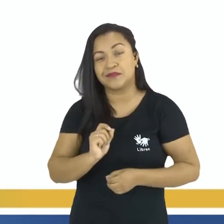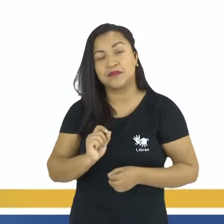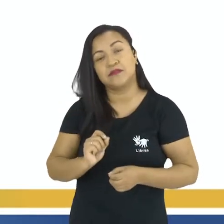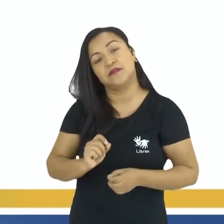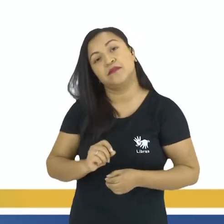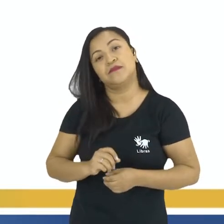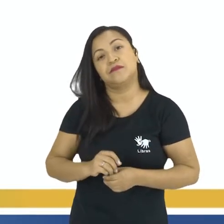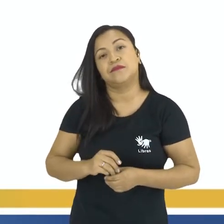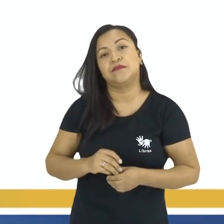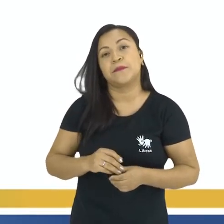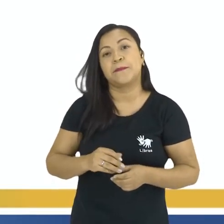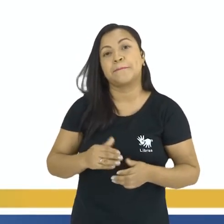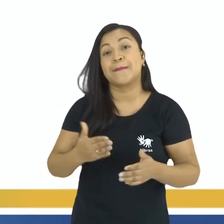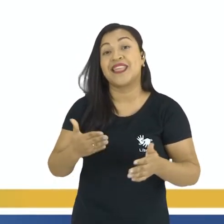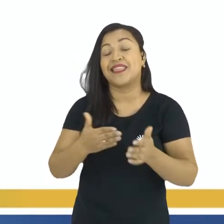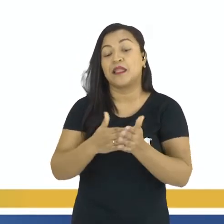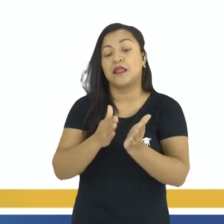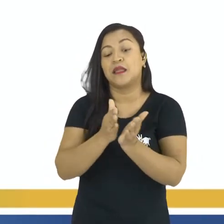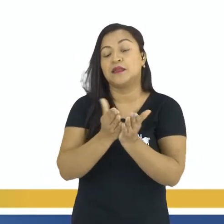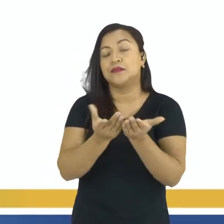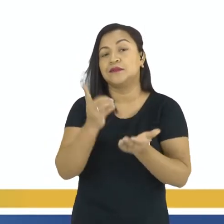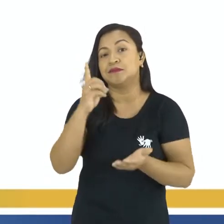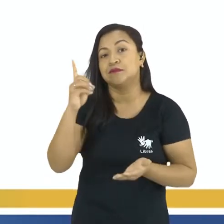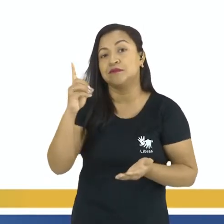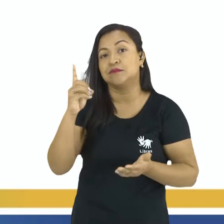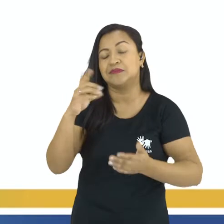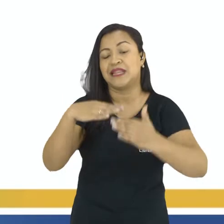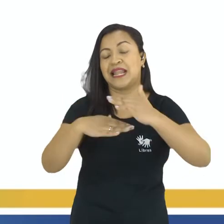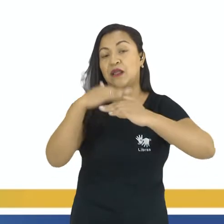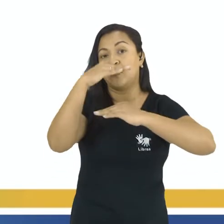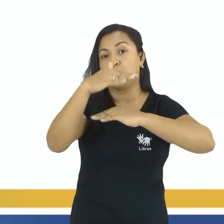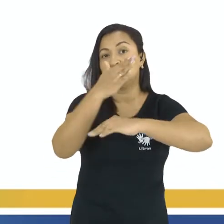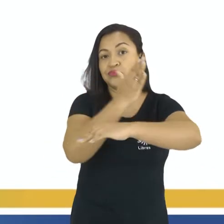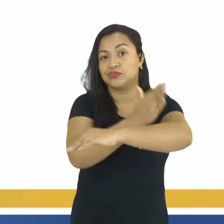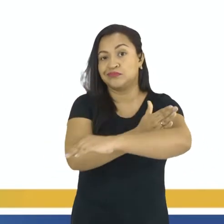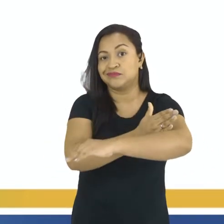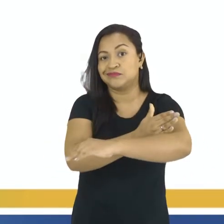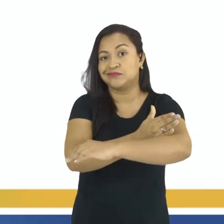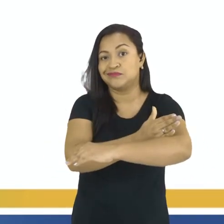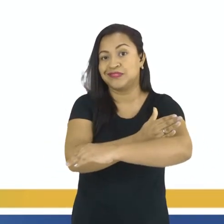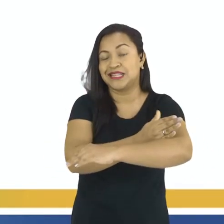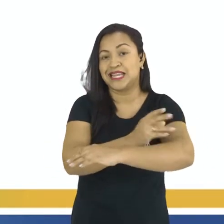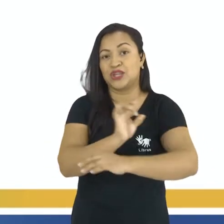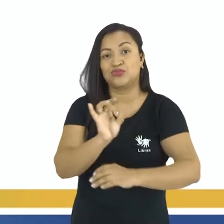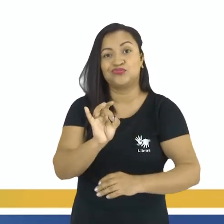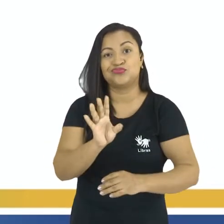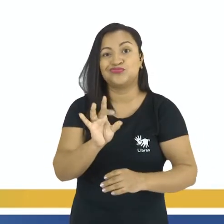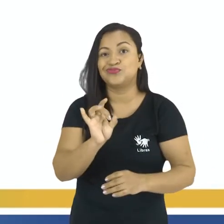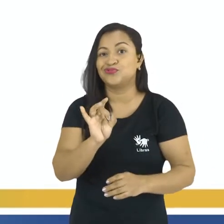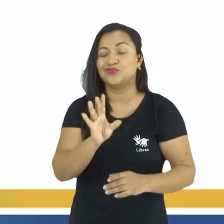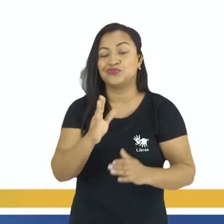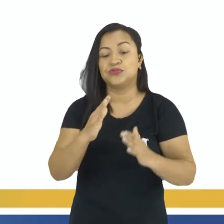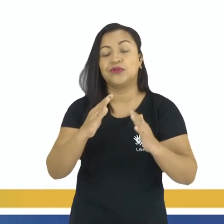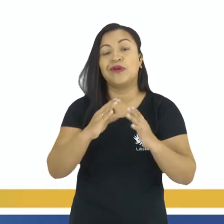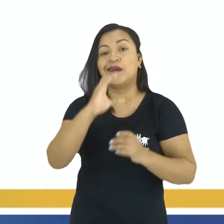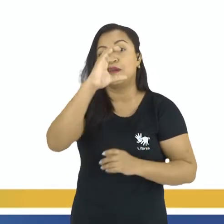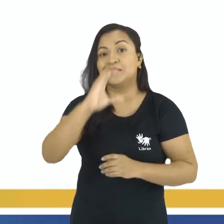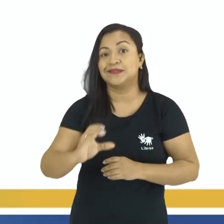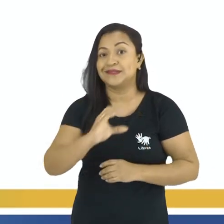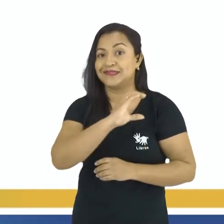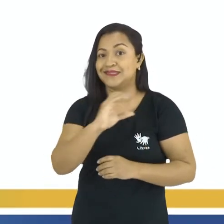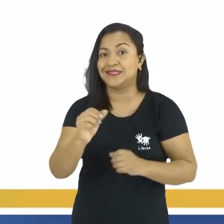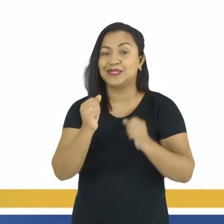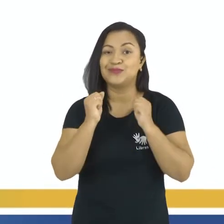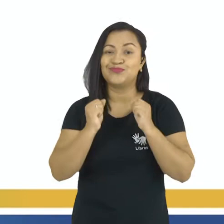até então a Bíblia, naquele momento na Alta Idade Média, era um acesso restrito, somente a igreja tinha acesso. E a